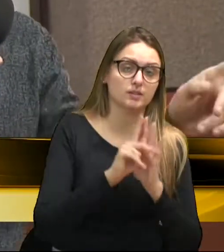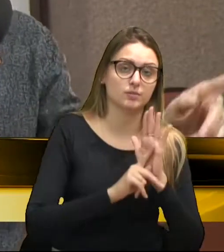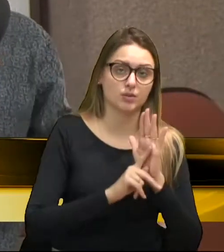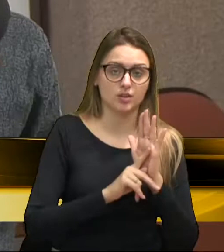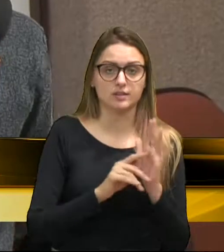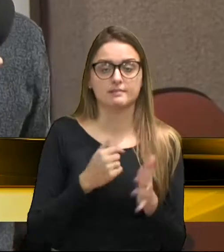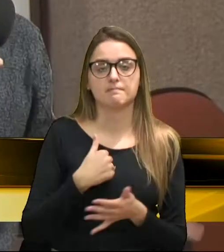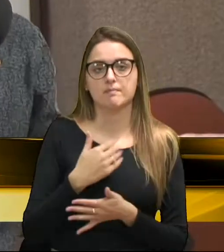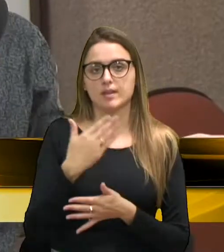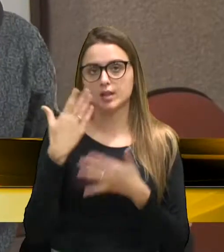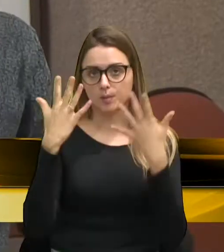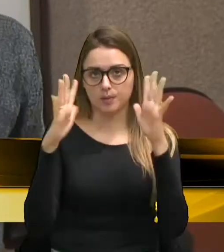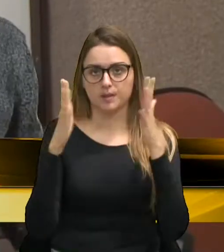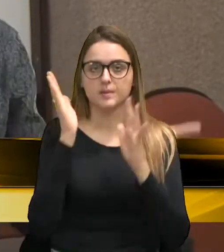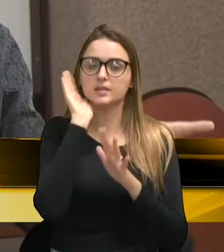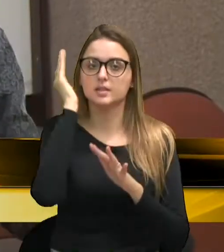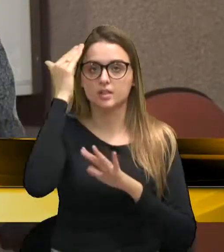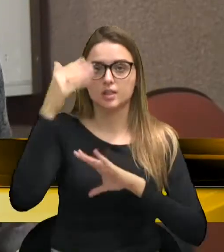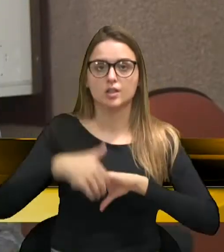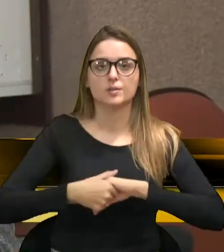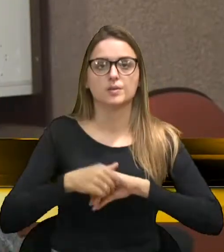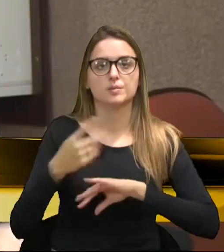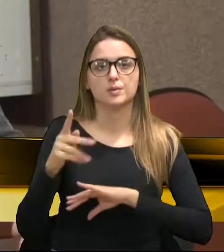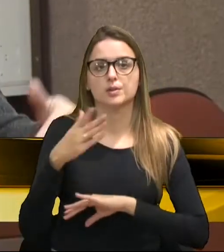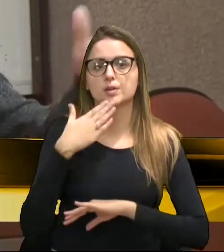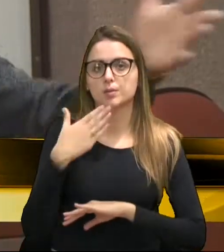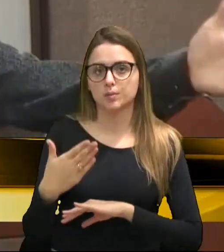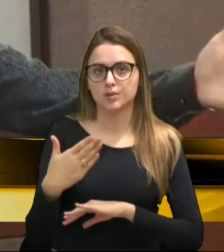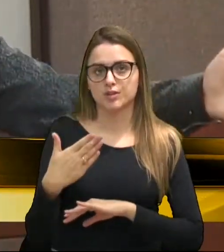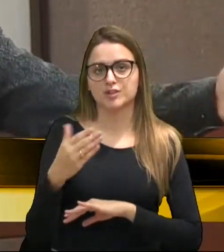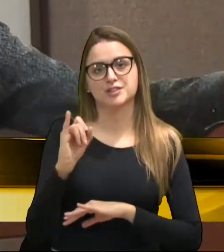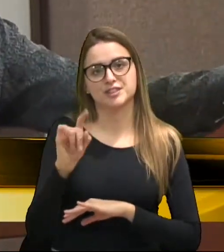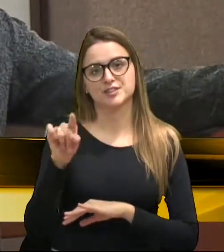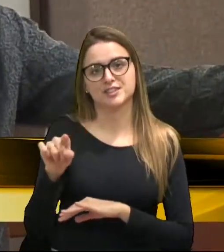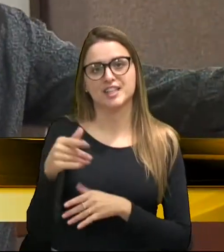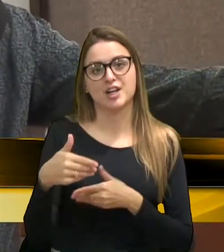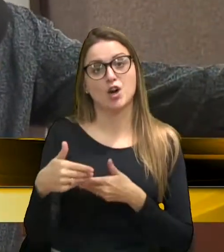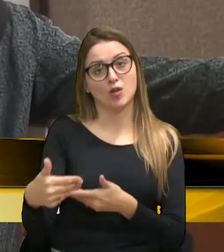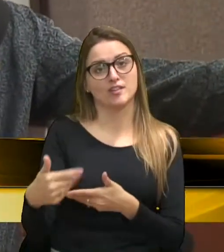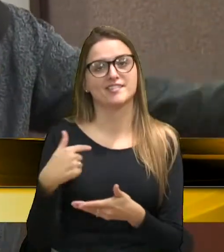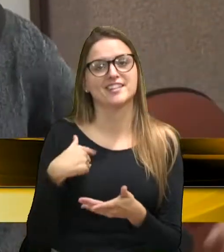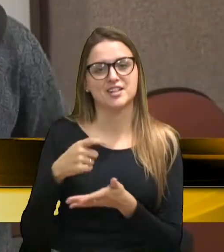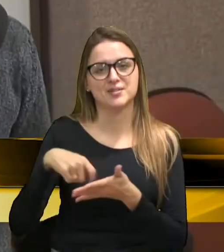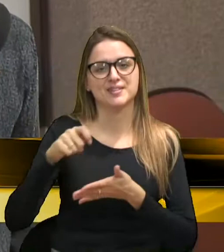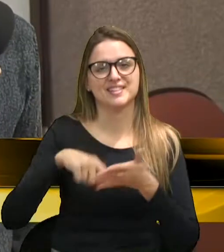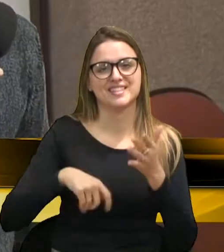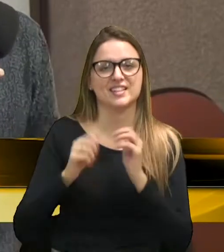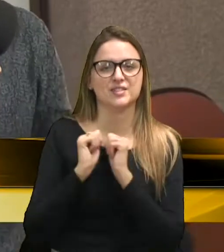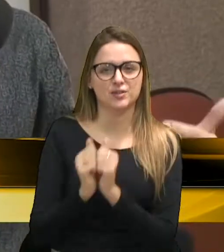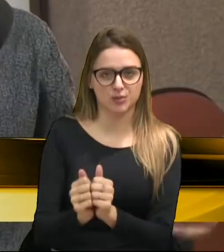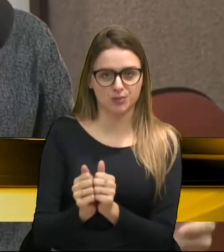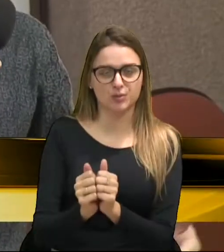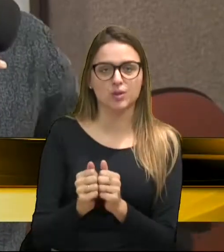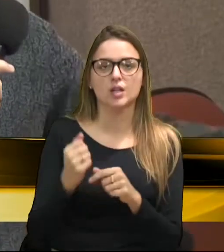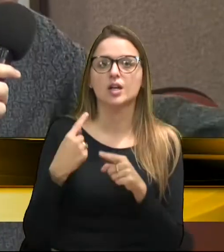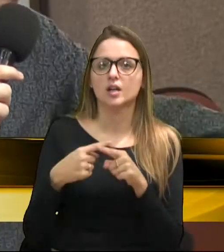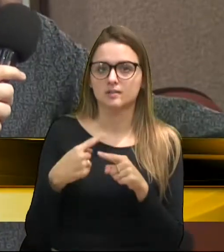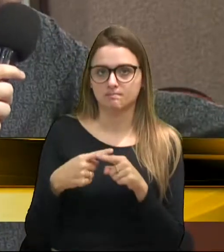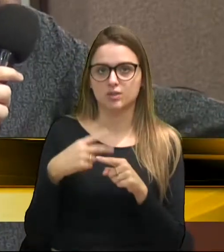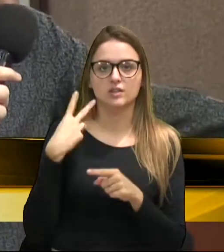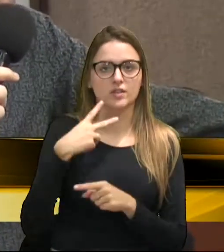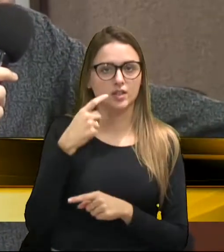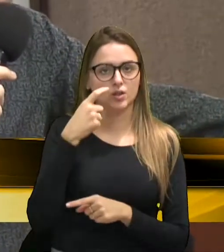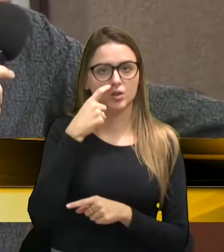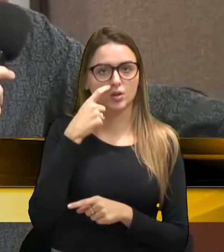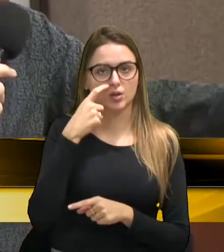Então, quero lhe parabenizar e lhe cumprimentar, vereador, por esse pedido de informações. Se o senhor tivesse me convidado para assinar em conjunto com o senhor, eu teria assinado, porque o vereador Pérez,